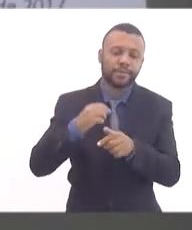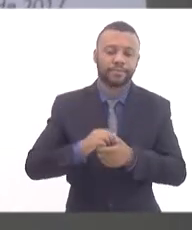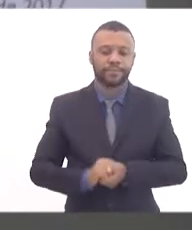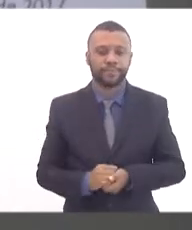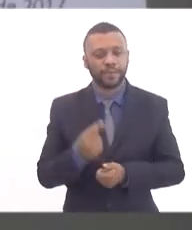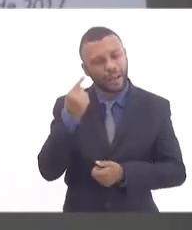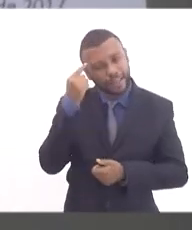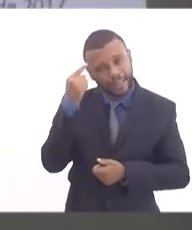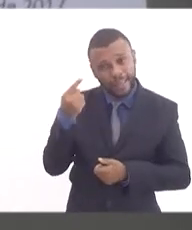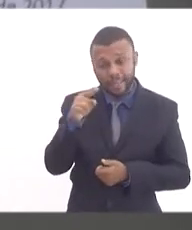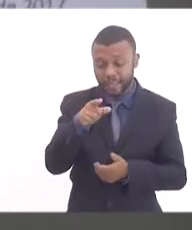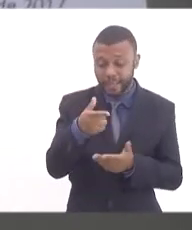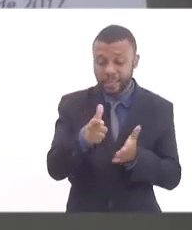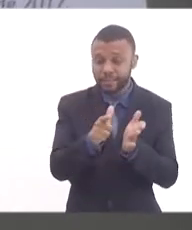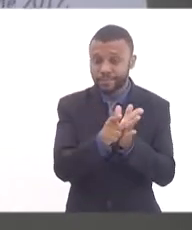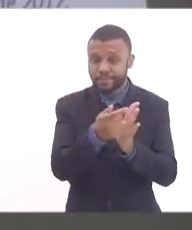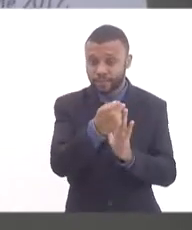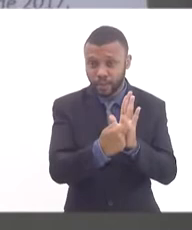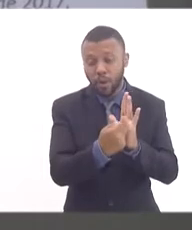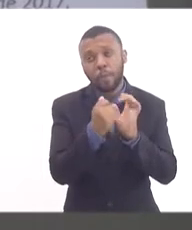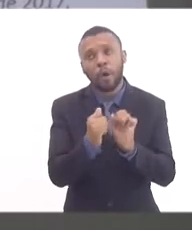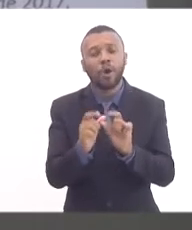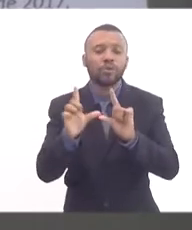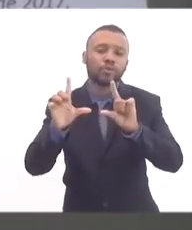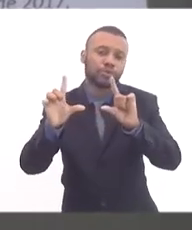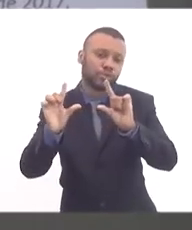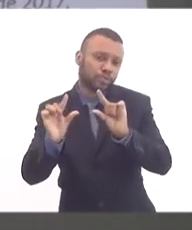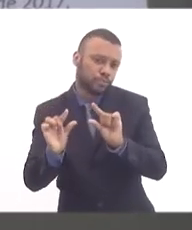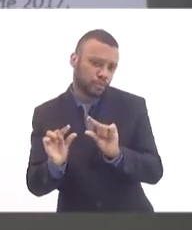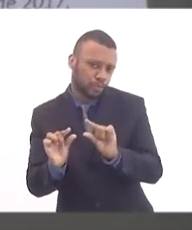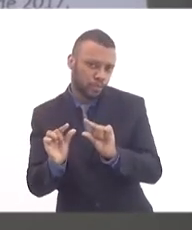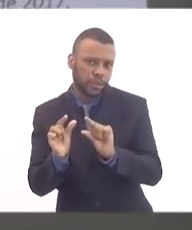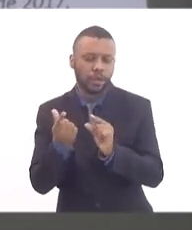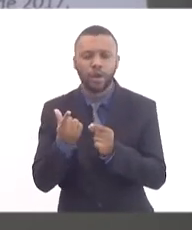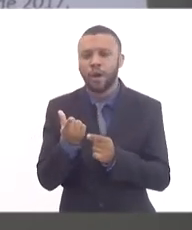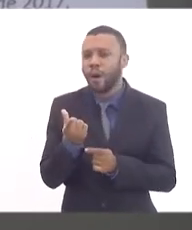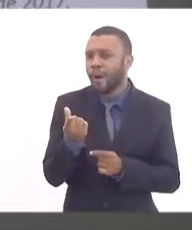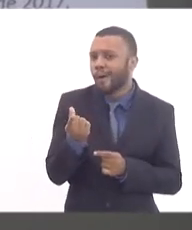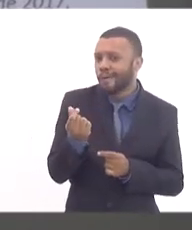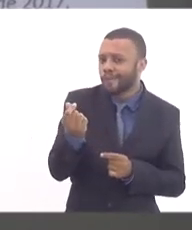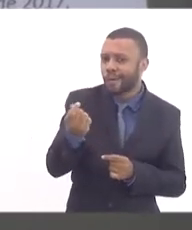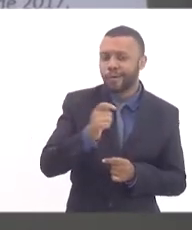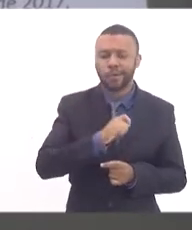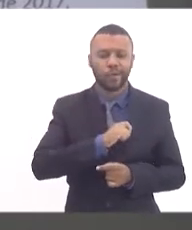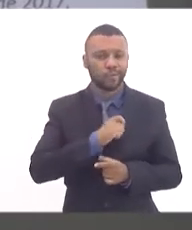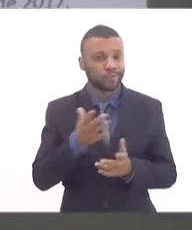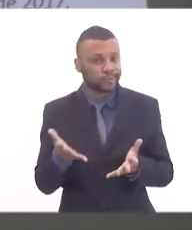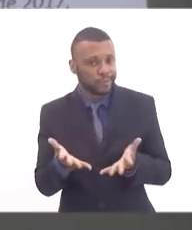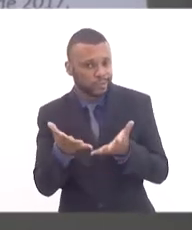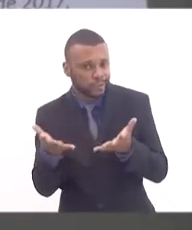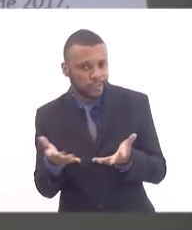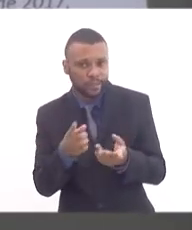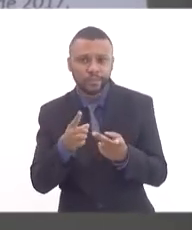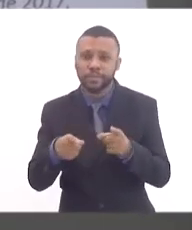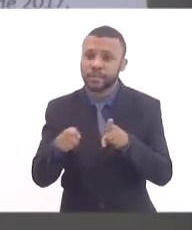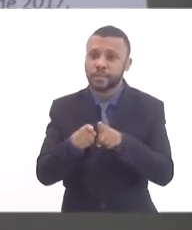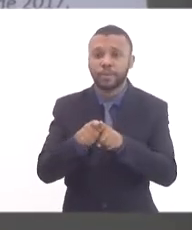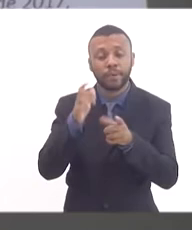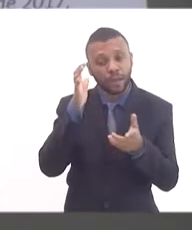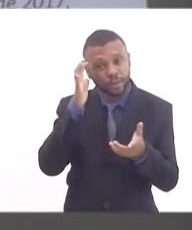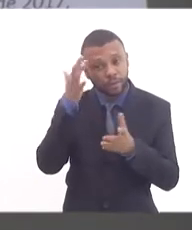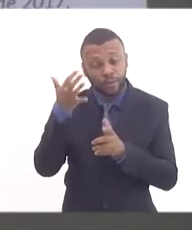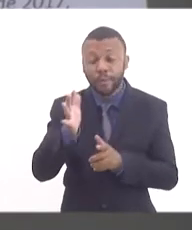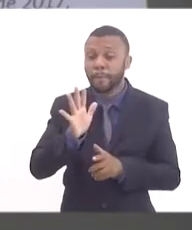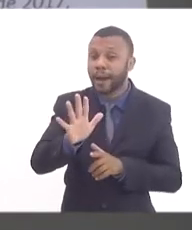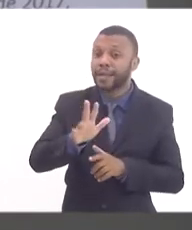nessa colagem eu posso diminuir posso diminuir o valor do incentivo e posso diminuir as condições mas